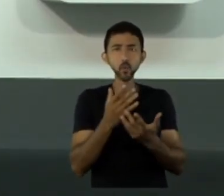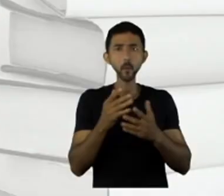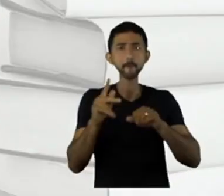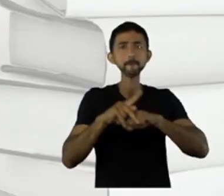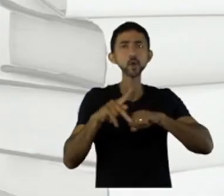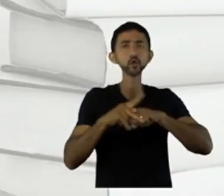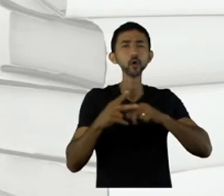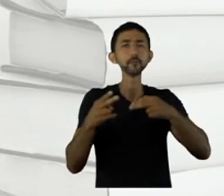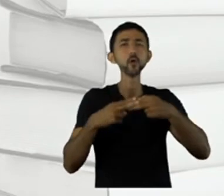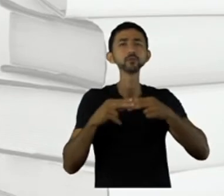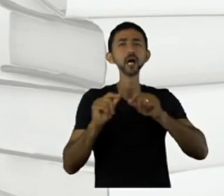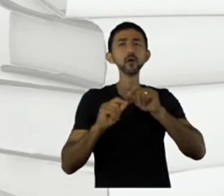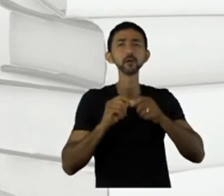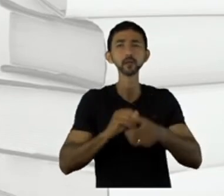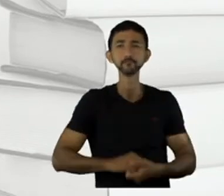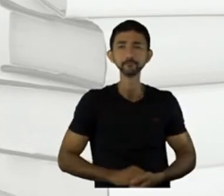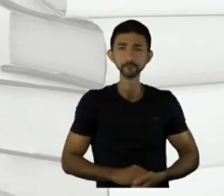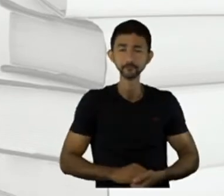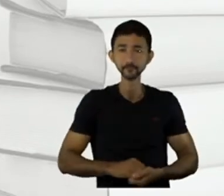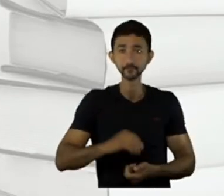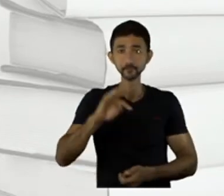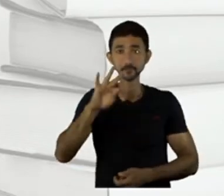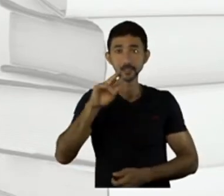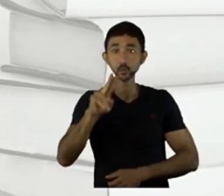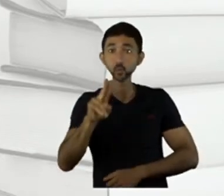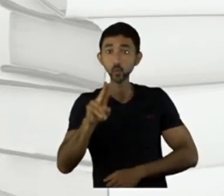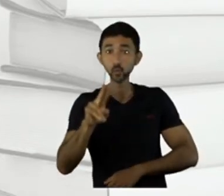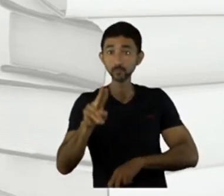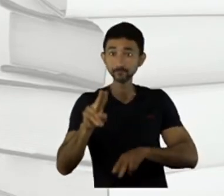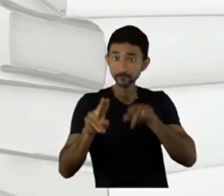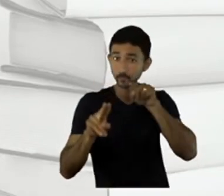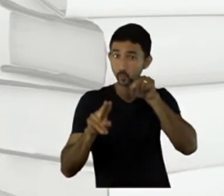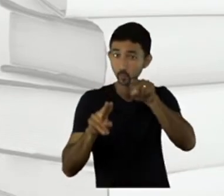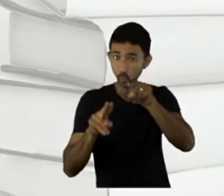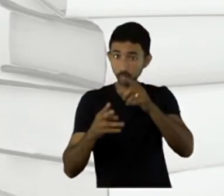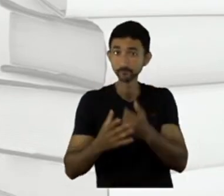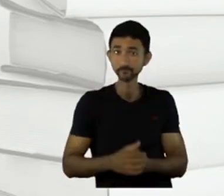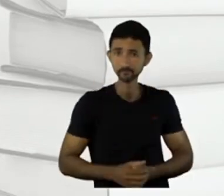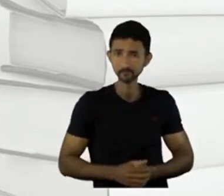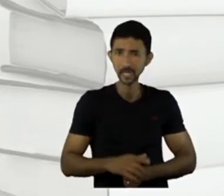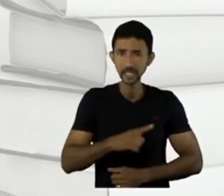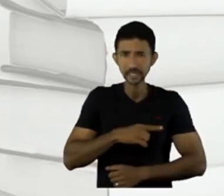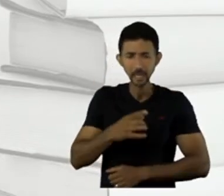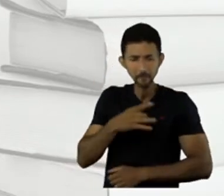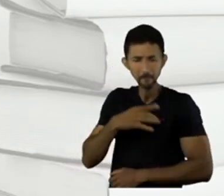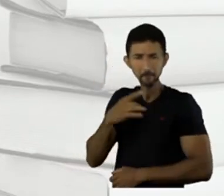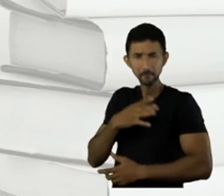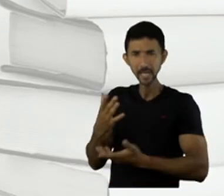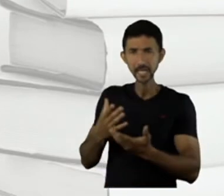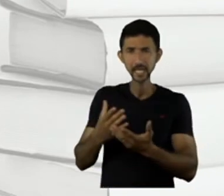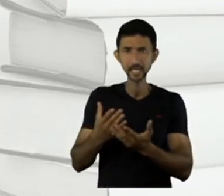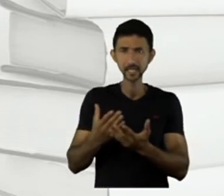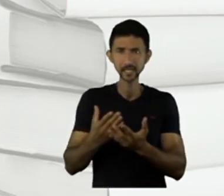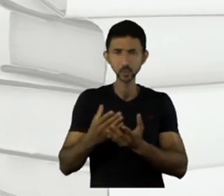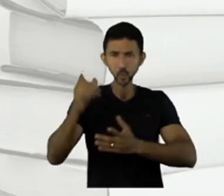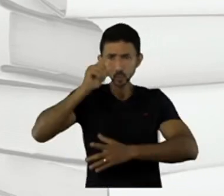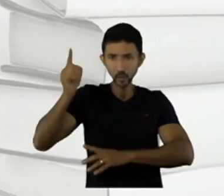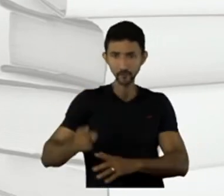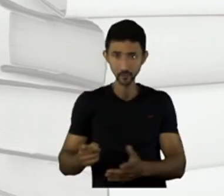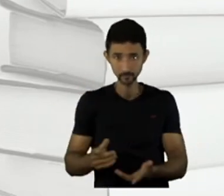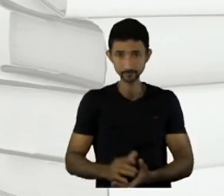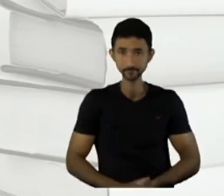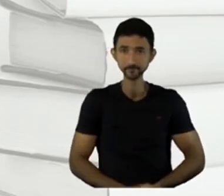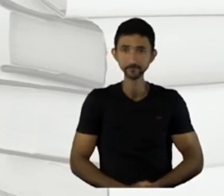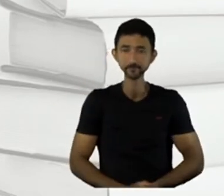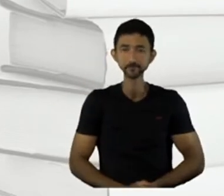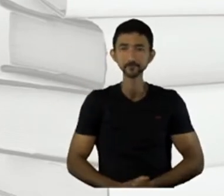estamos utilizando aqui? O tu. Olha lá, acabei de circular para ti. Tu tens medo de trovão? Próximo exemplo aí,